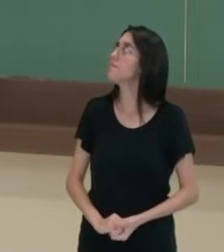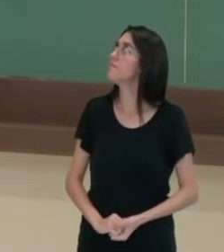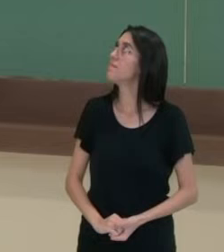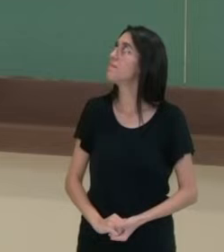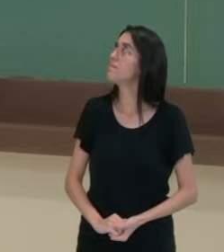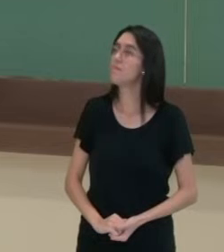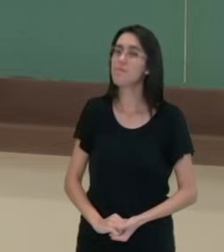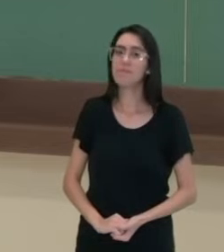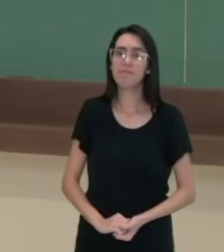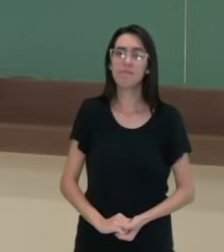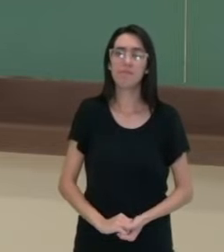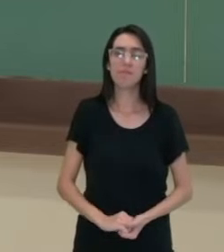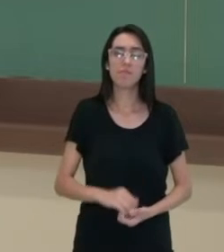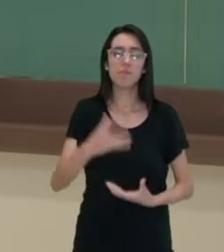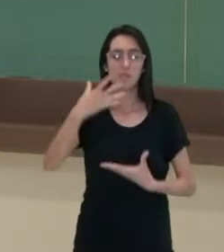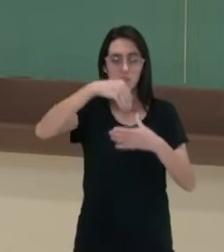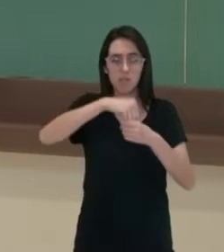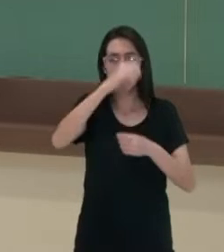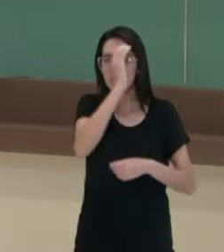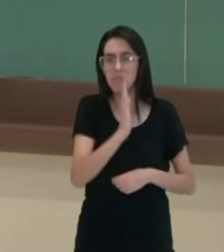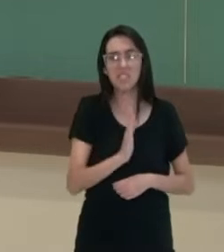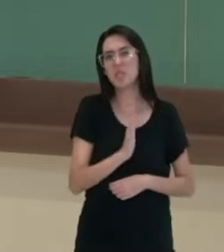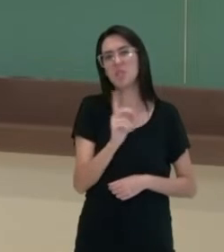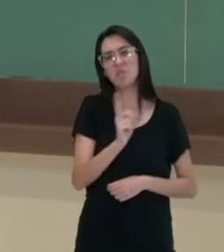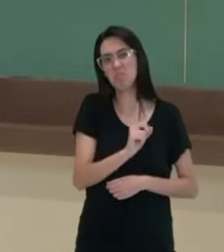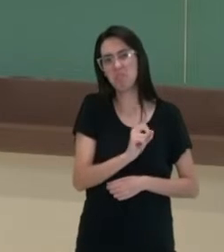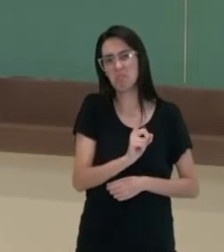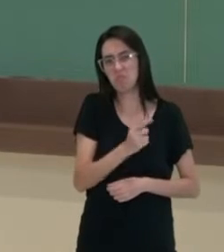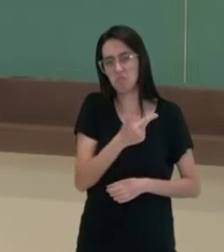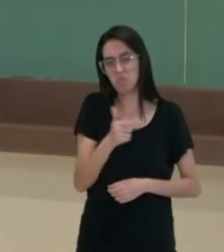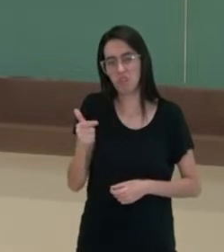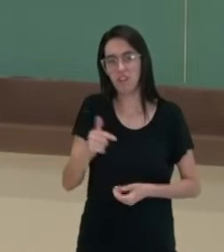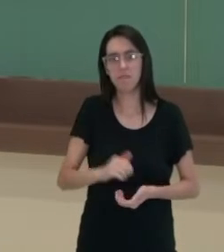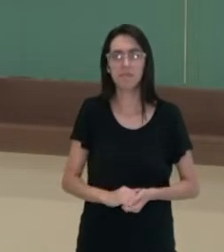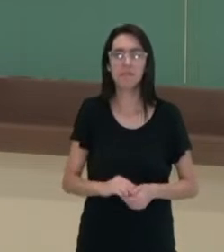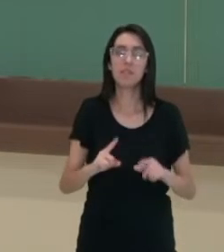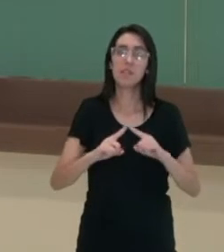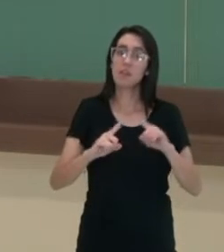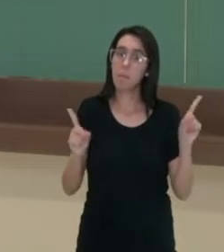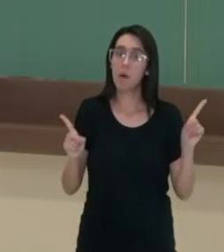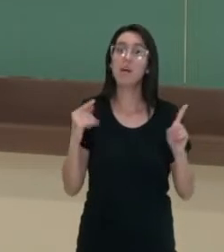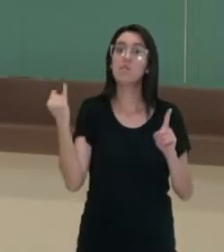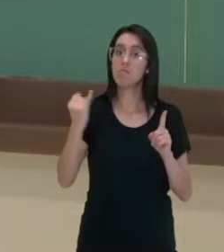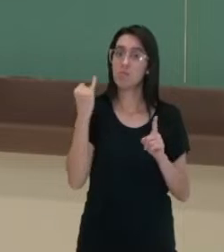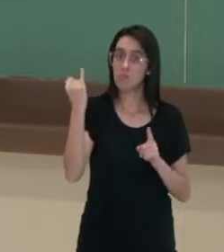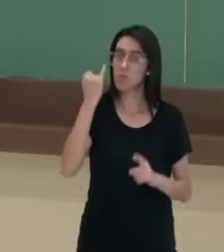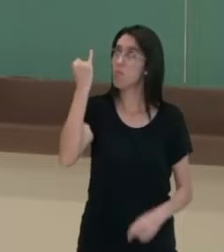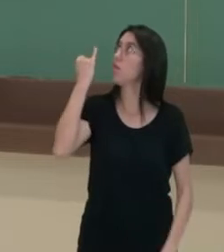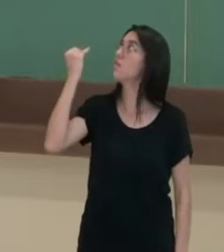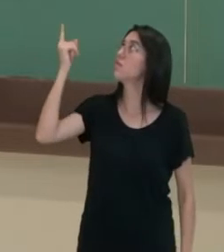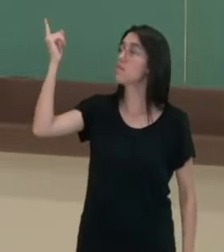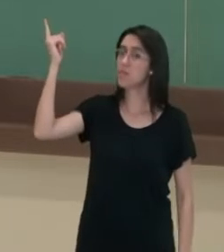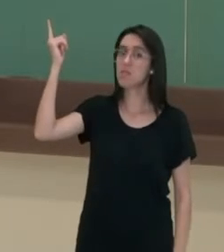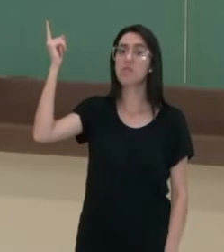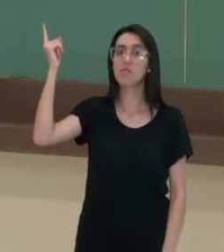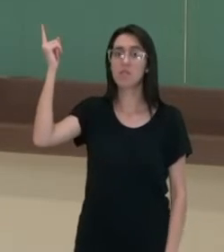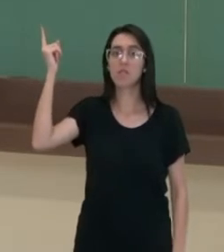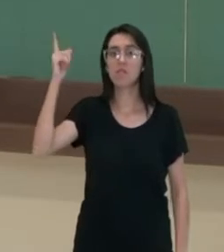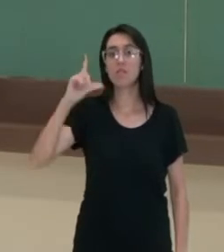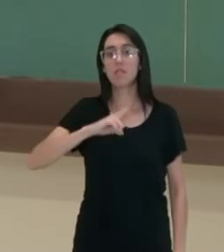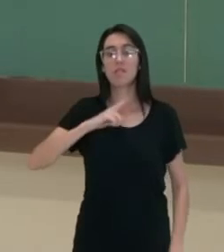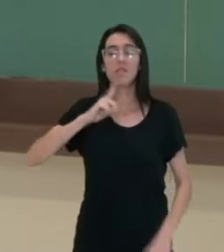faz parte do nosso contexto cultural, mas ela é muito importante, principalmente por esses